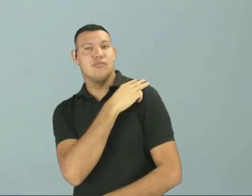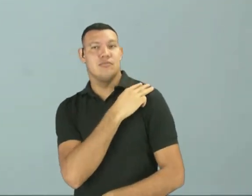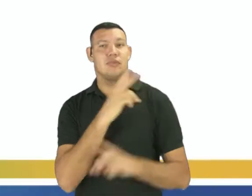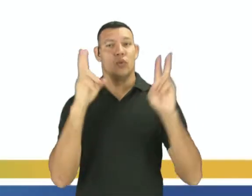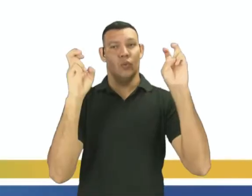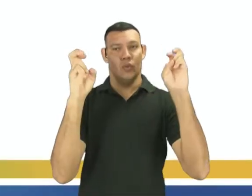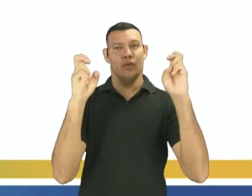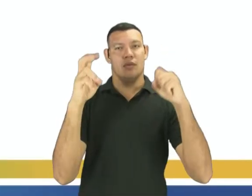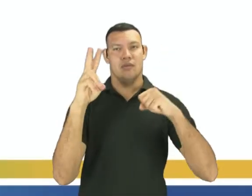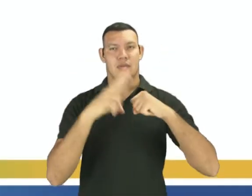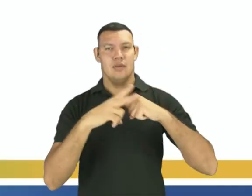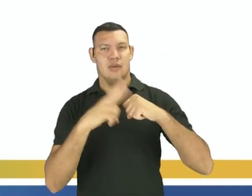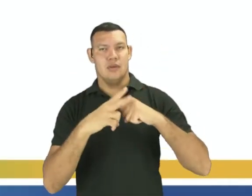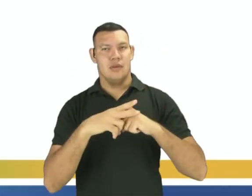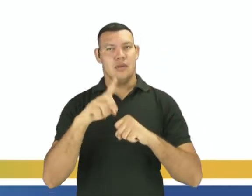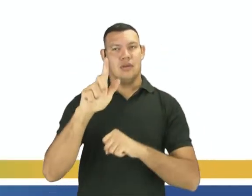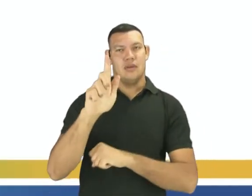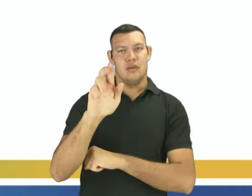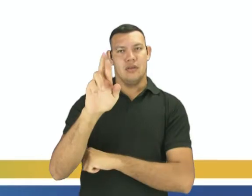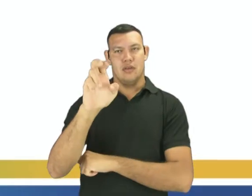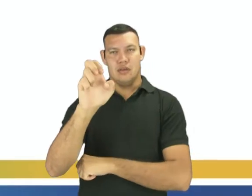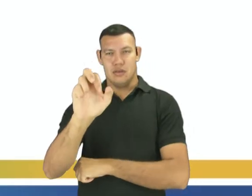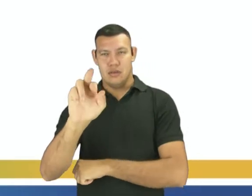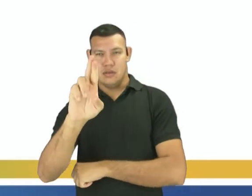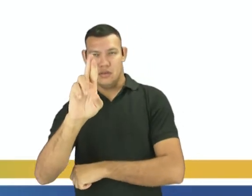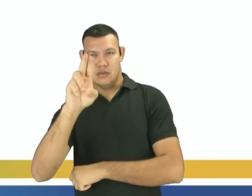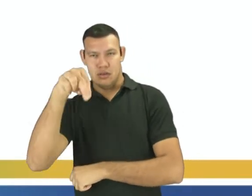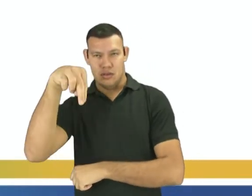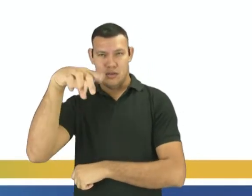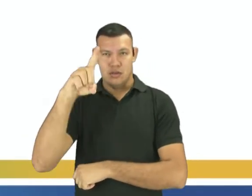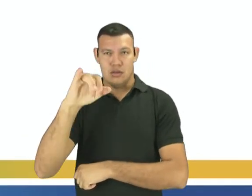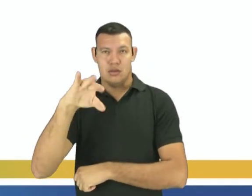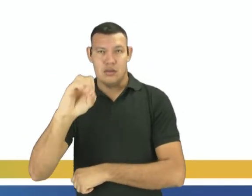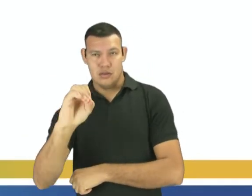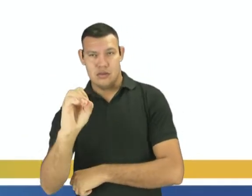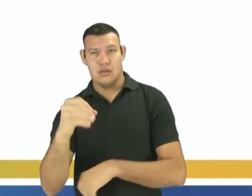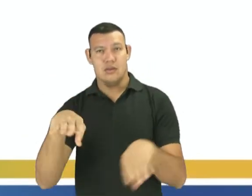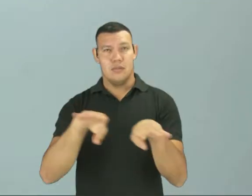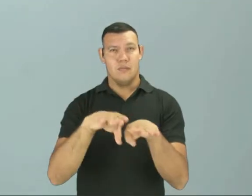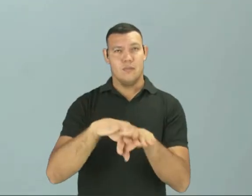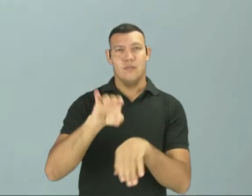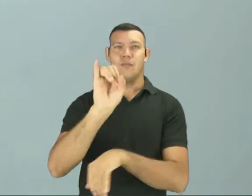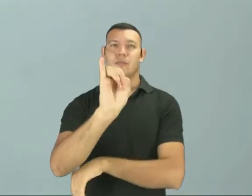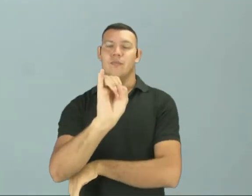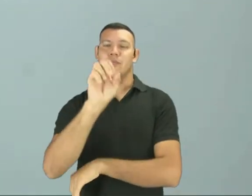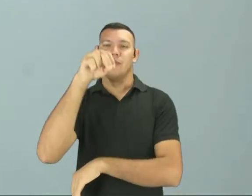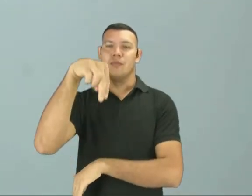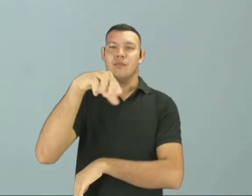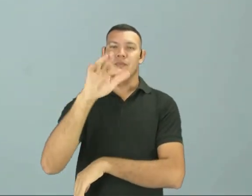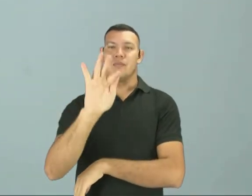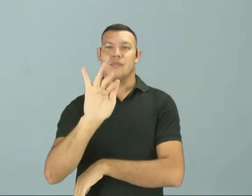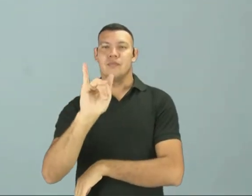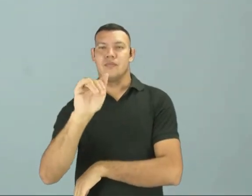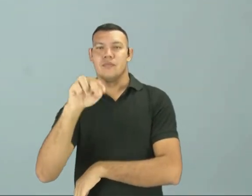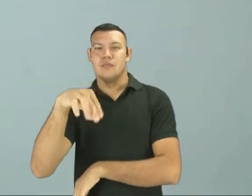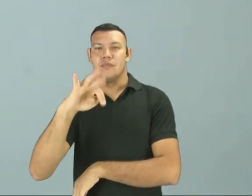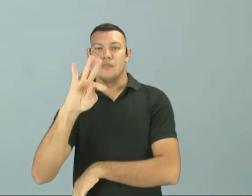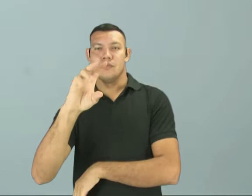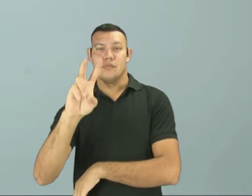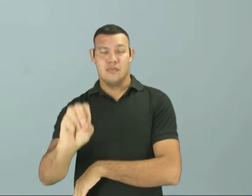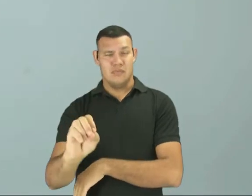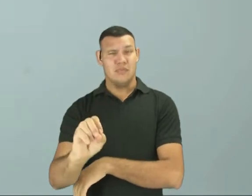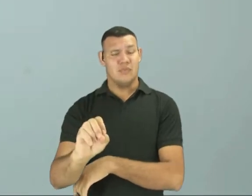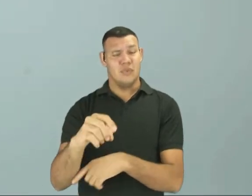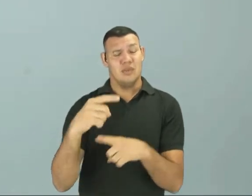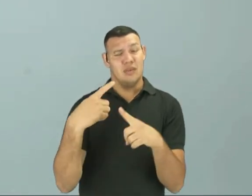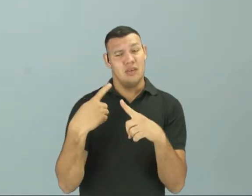gerúndio e infinitivo. Gerúndio e infinitivo é um assunto que gera bastante